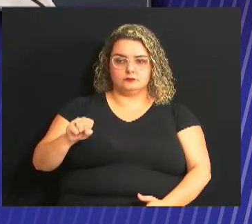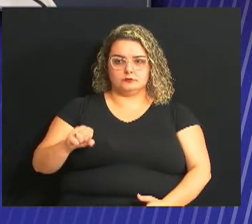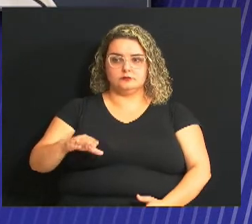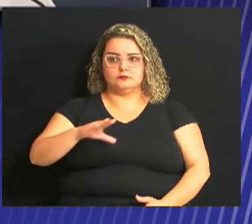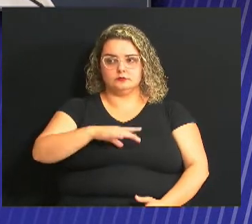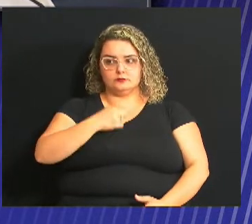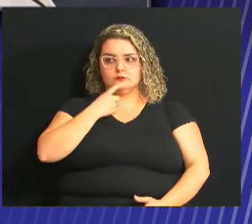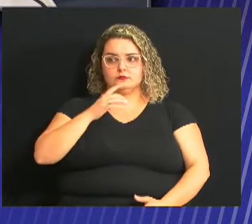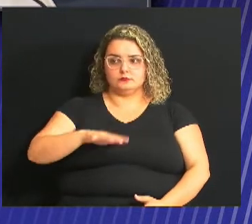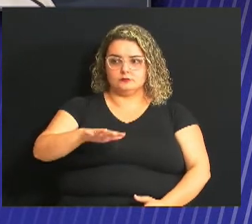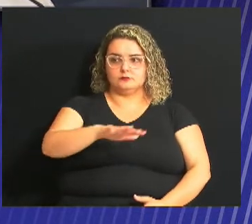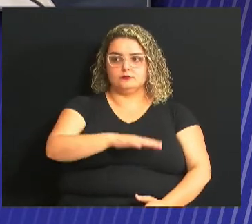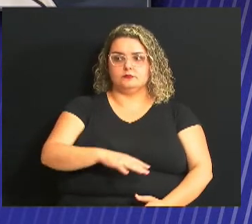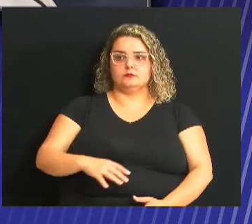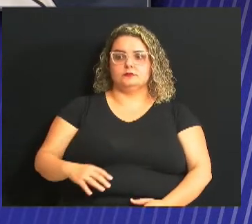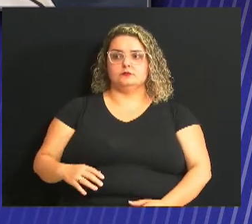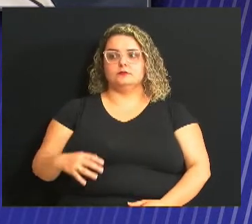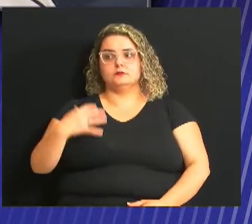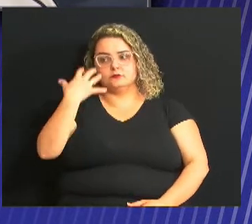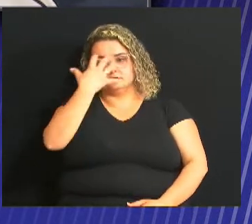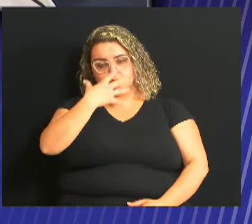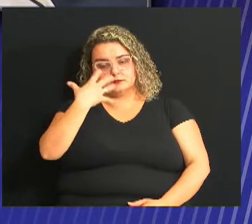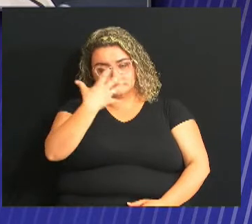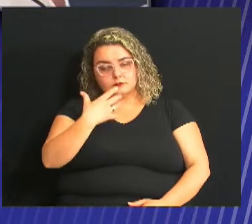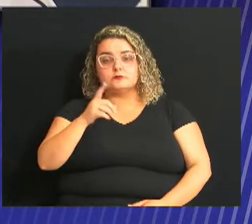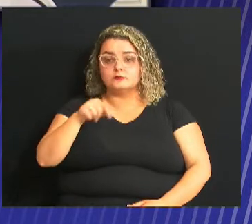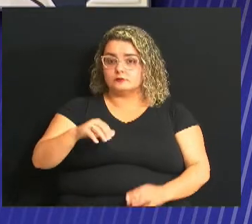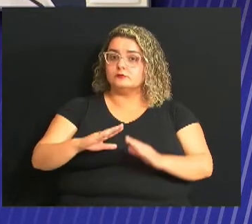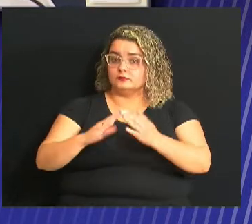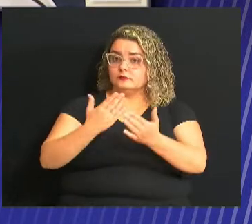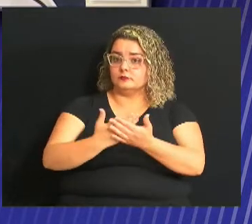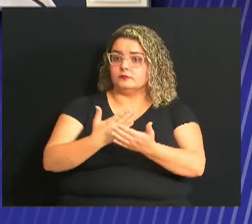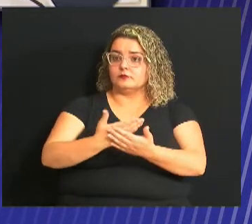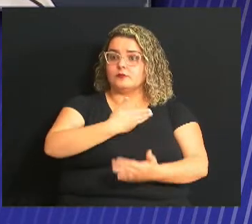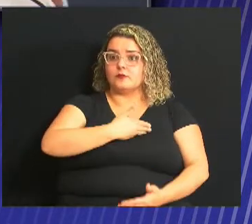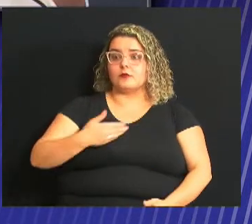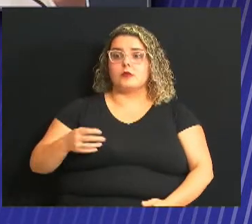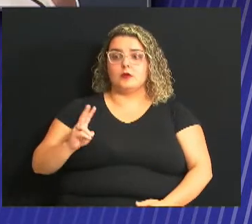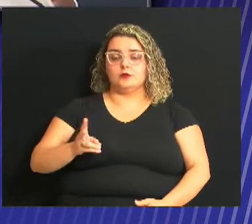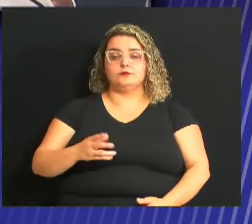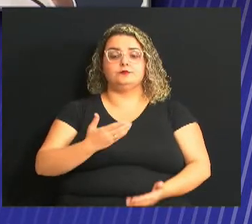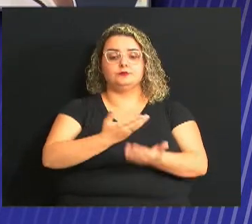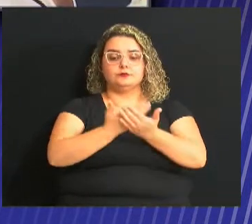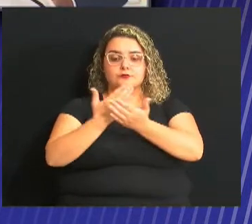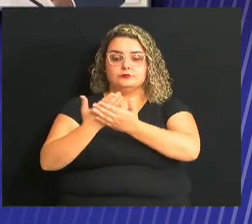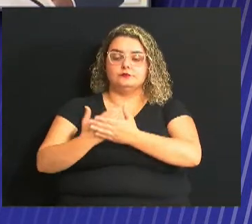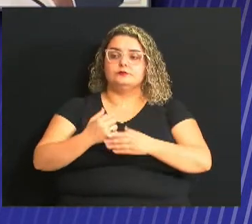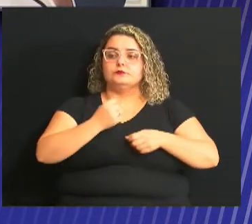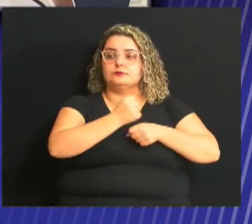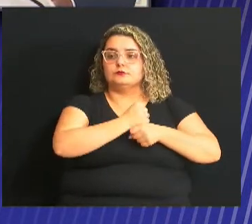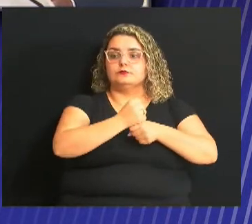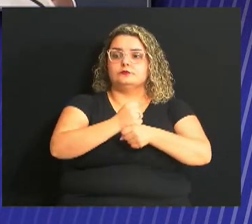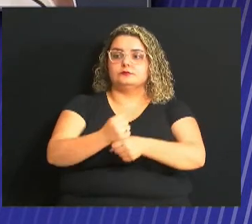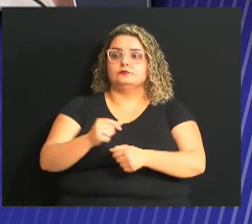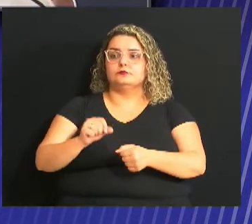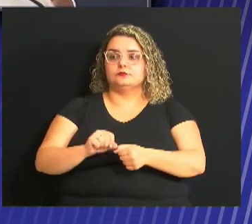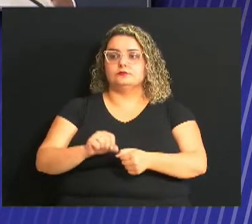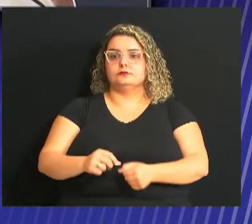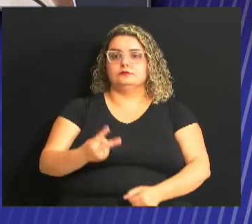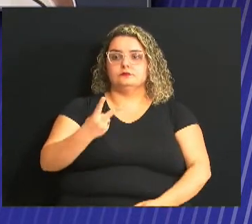paixão ainda era a escola pública. Sempre foi um estudioso e, nesses anos, fez 2 cursos